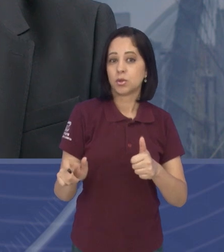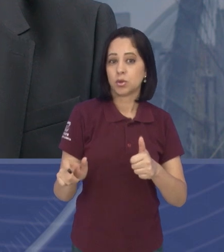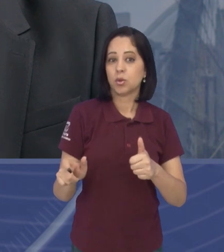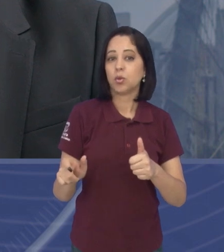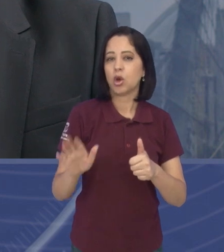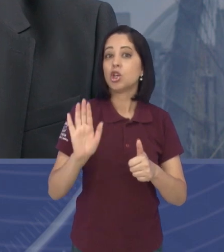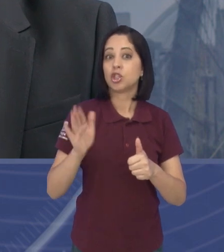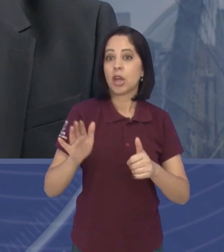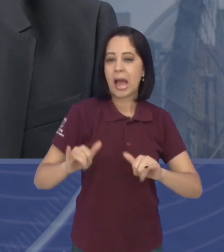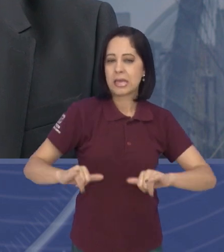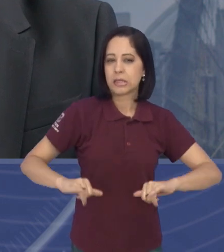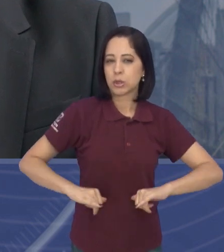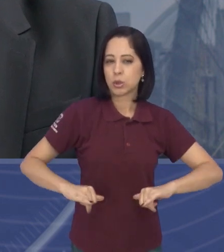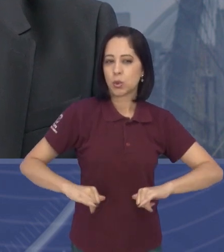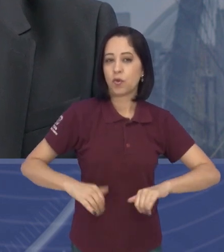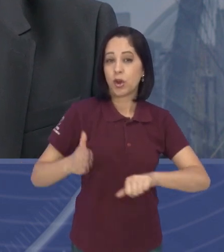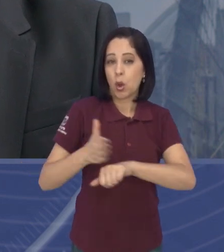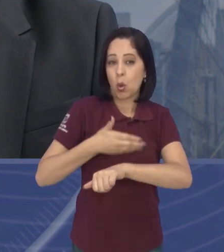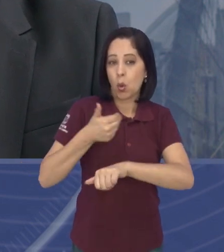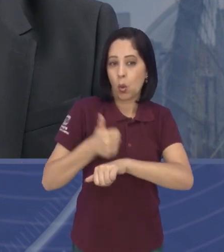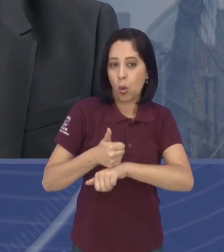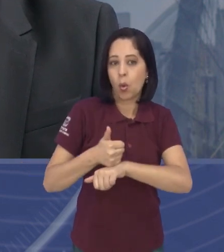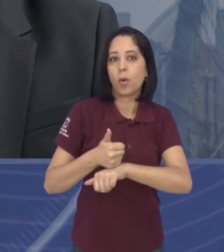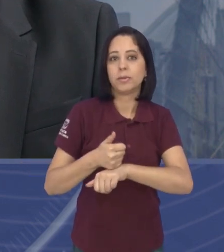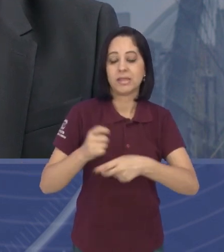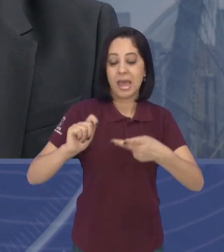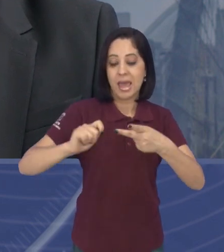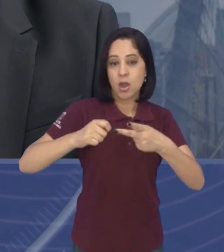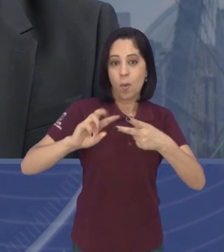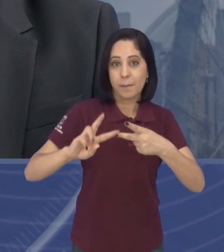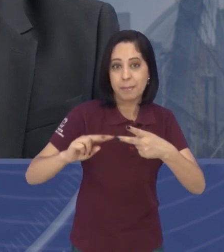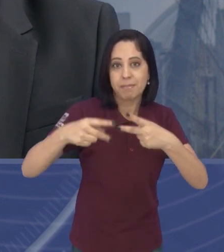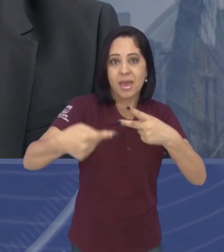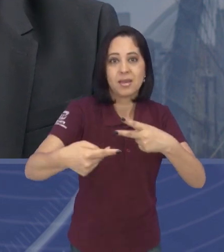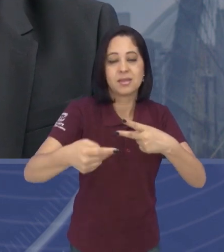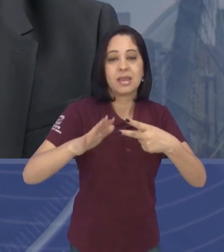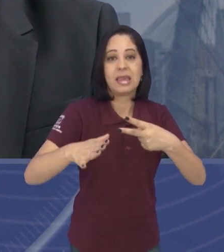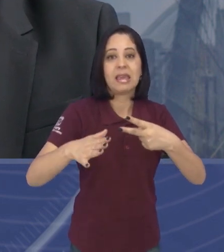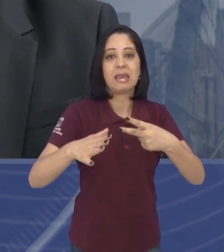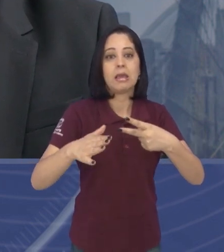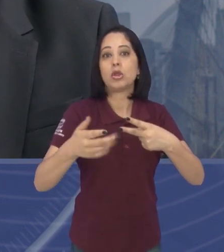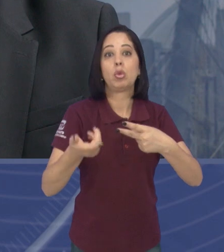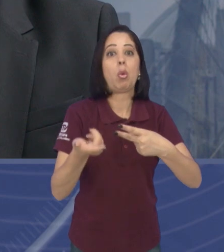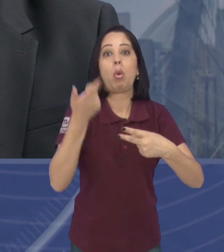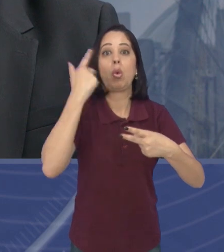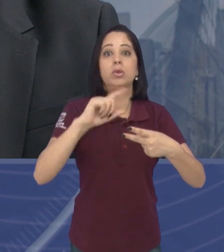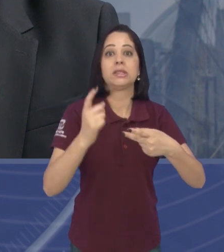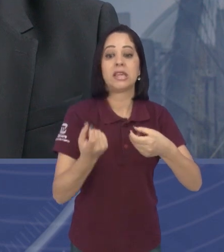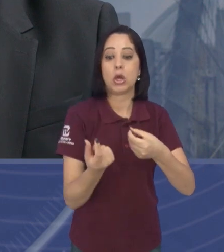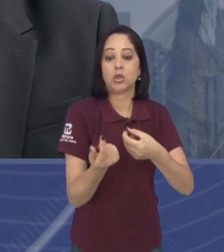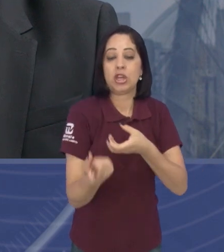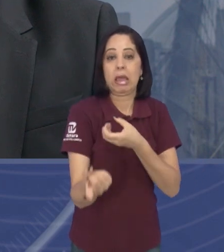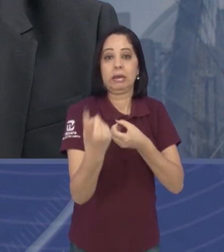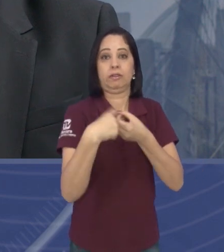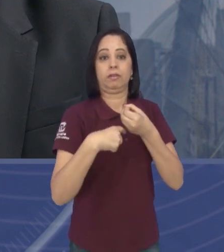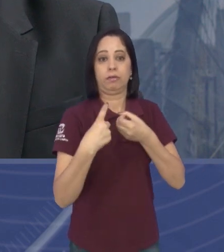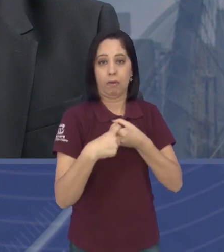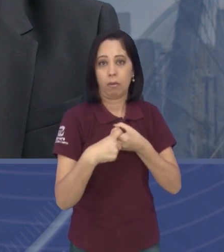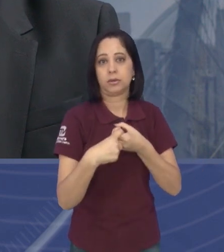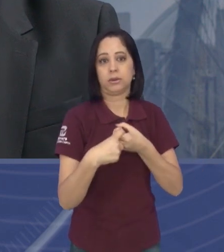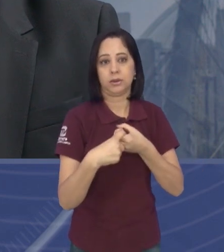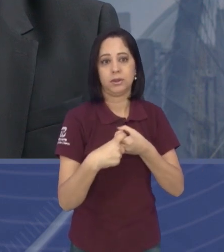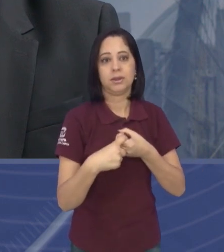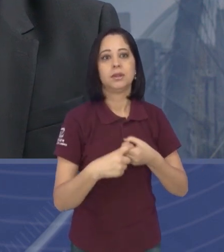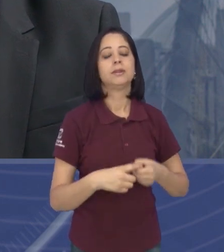foi vítima de um golpe, fez o Pix e aí não conseguiu reaver o dinheiro. É complicado mesmo, muitas